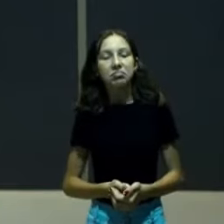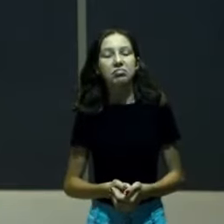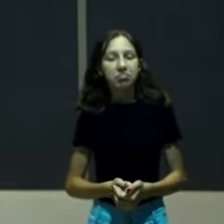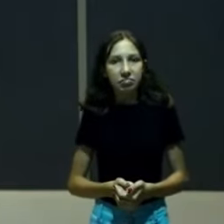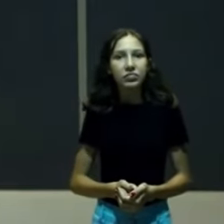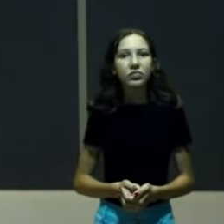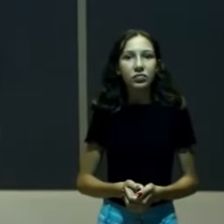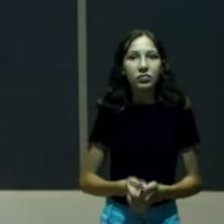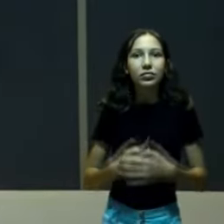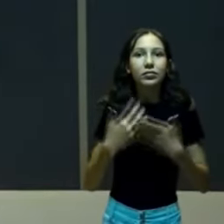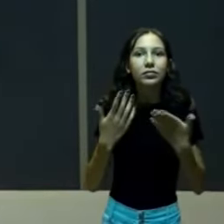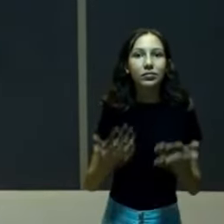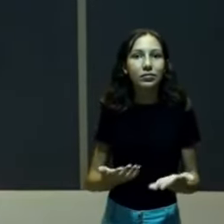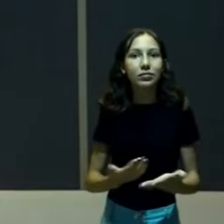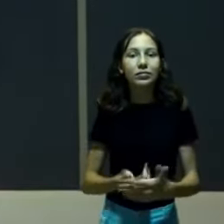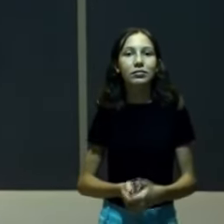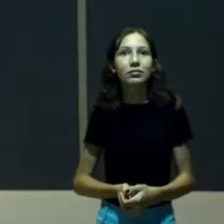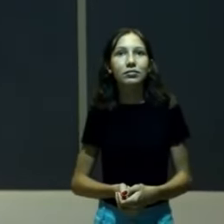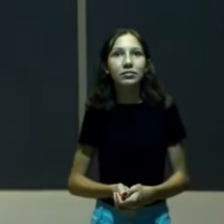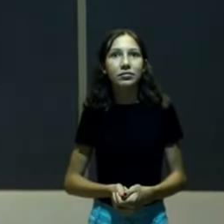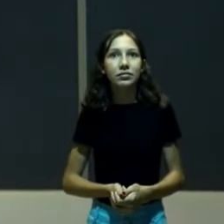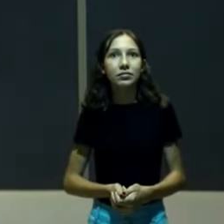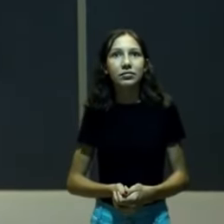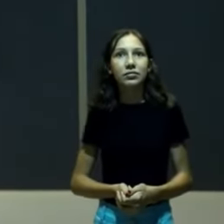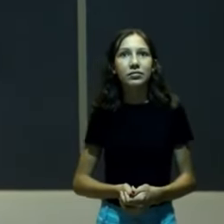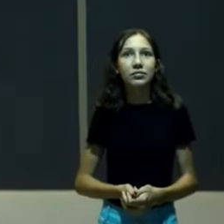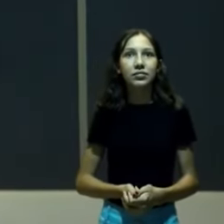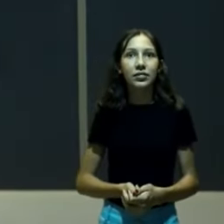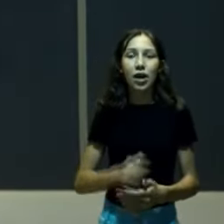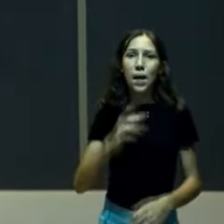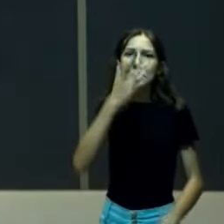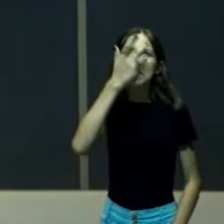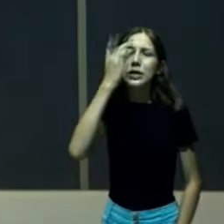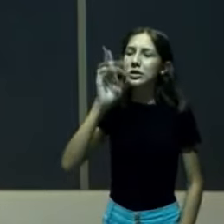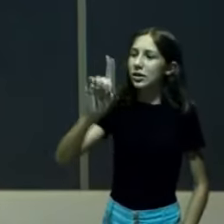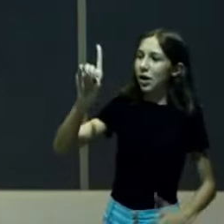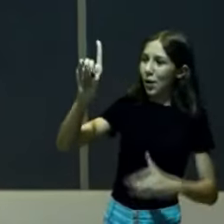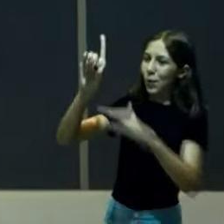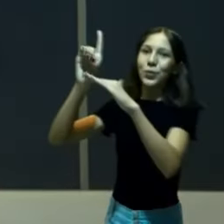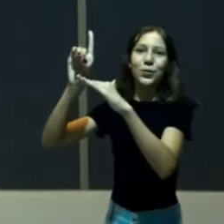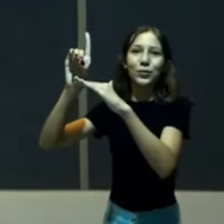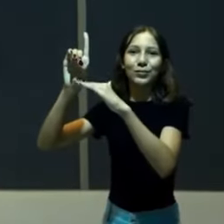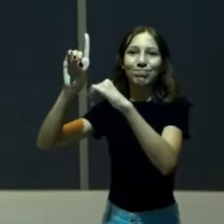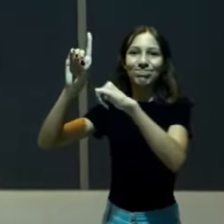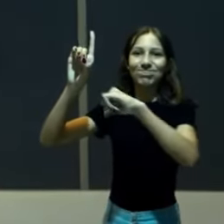Será que tem lista de Forbes para competir com esse Deus? Tem não, irmãos.